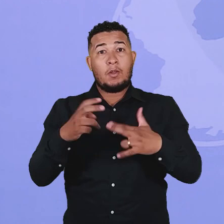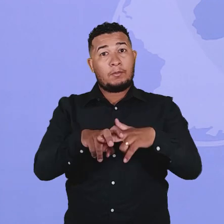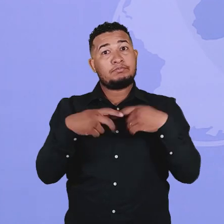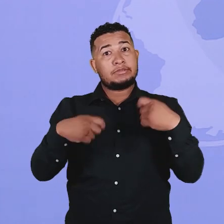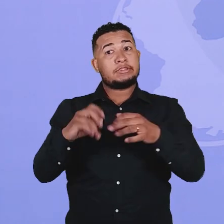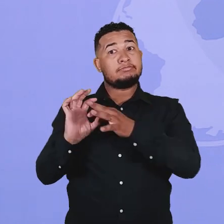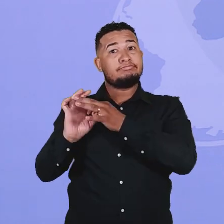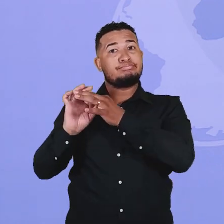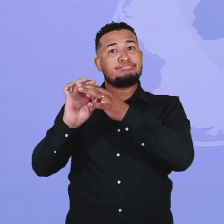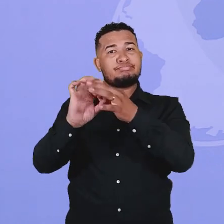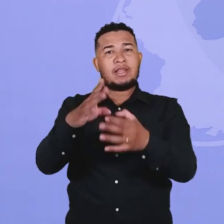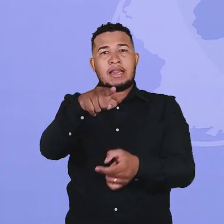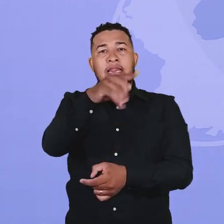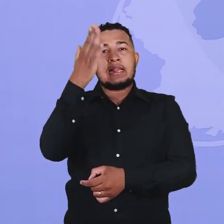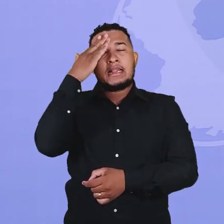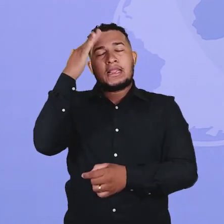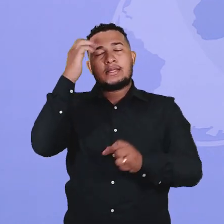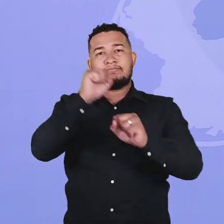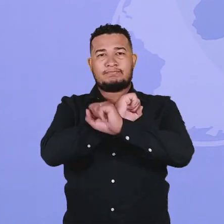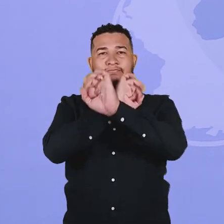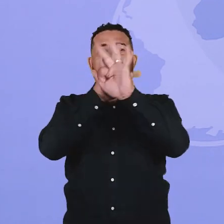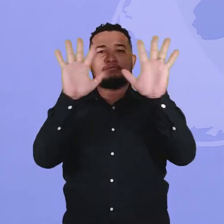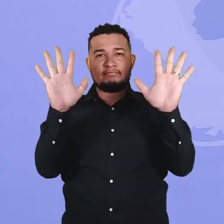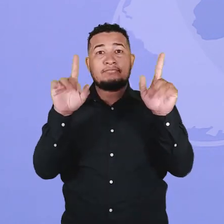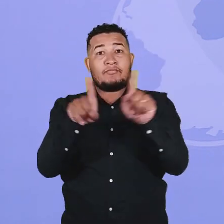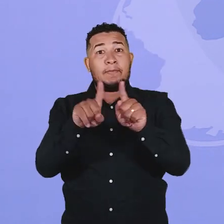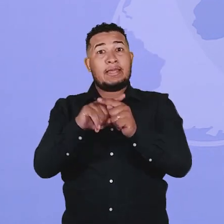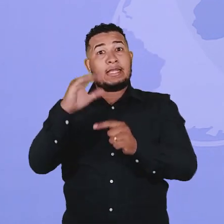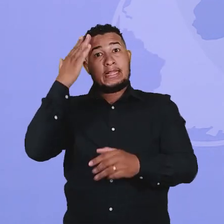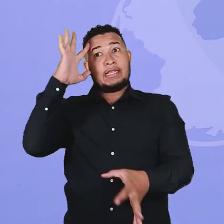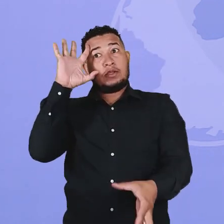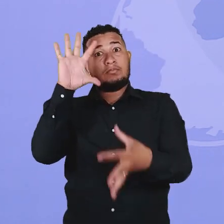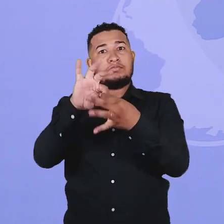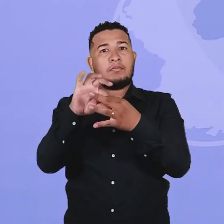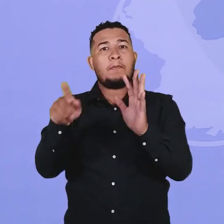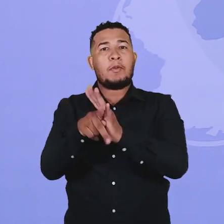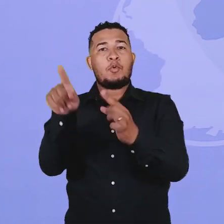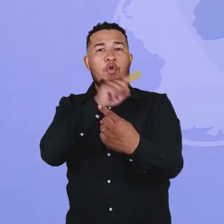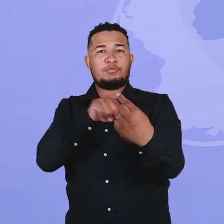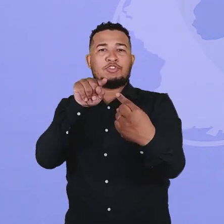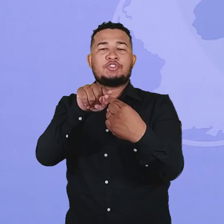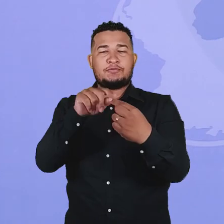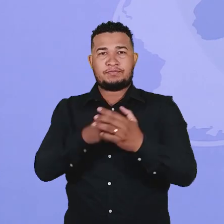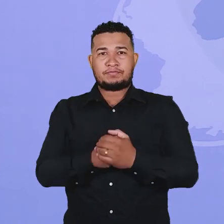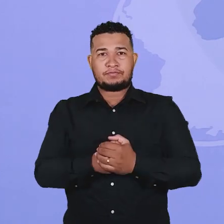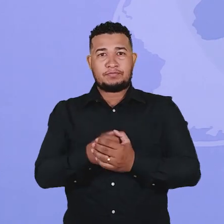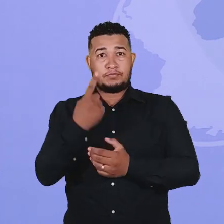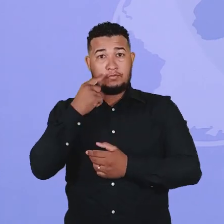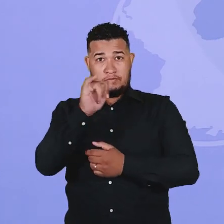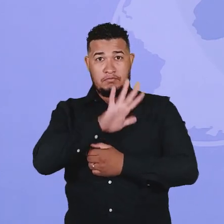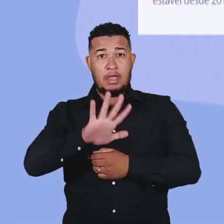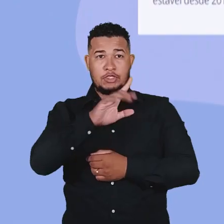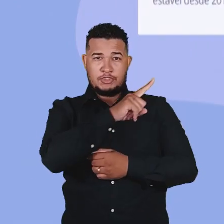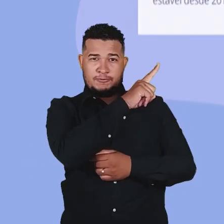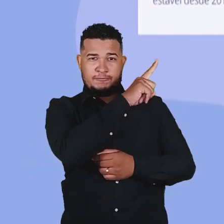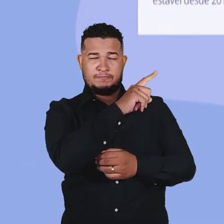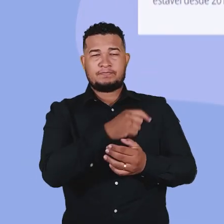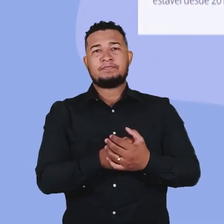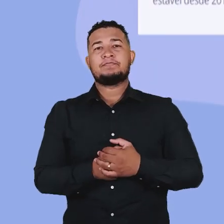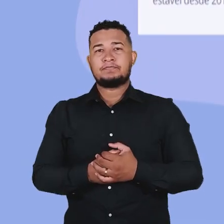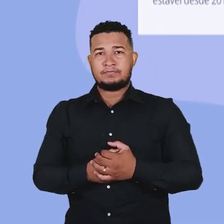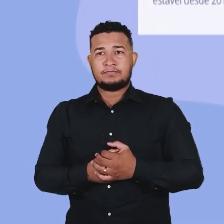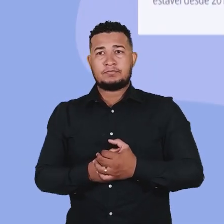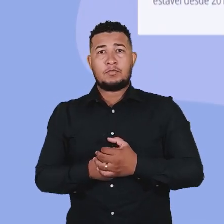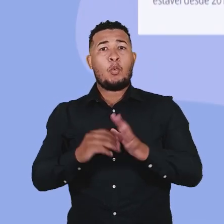eu preciso contextualizar você para que você possa entender e a gente compreender o objetivo específico dessa aula. Vamos para esse slide agora. Qual